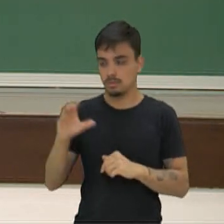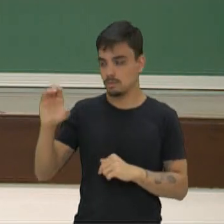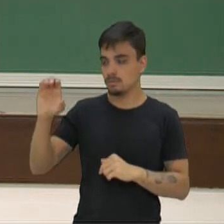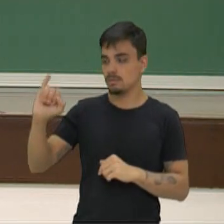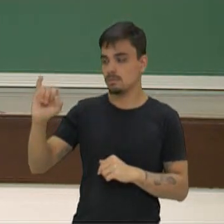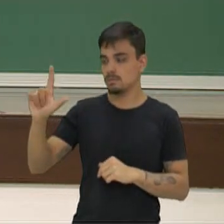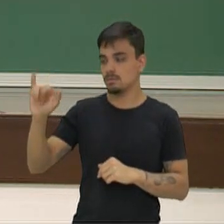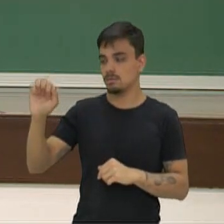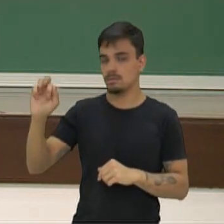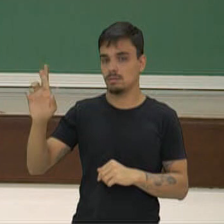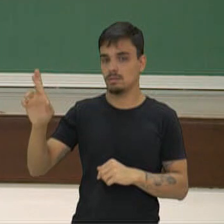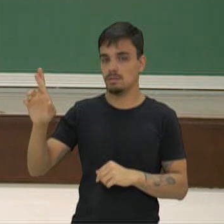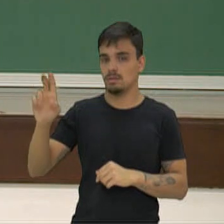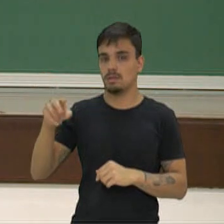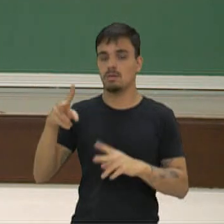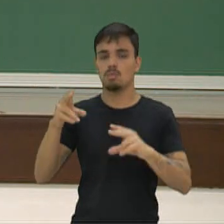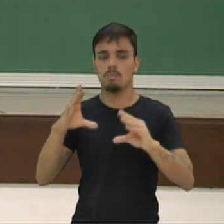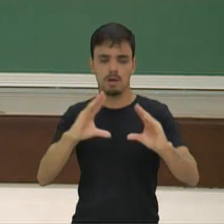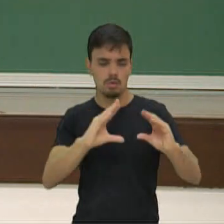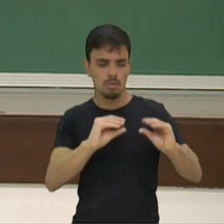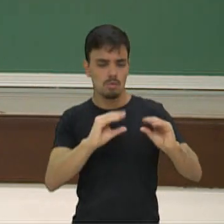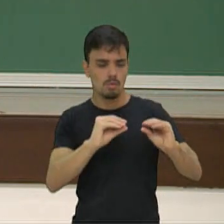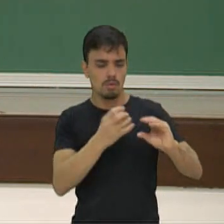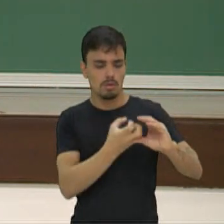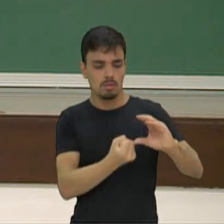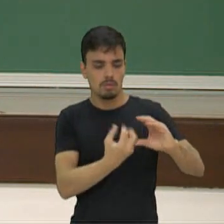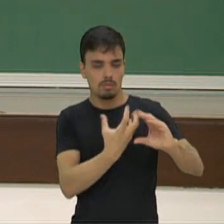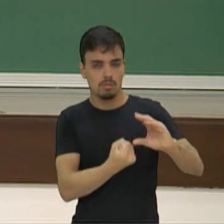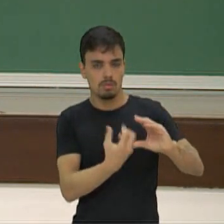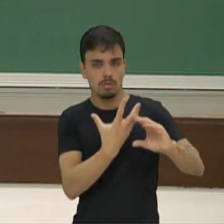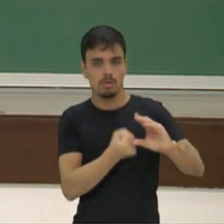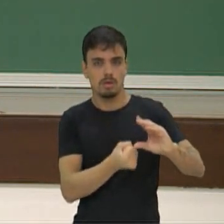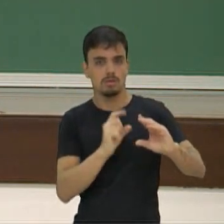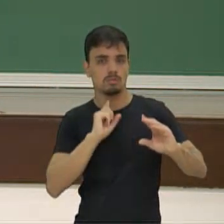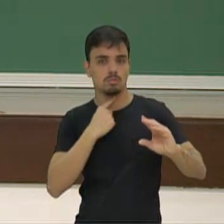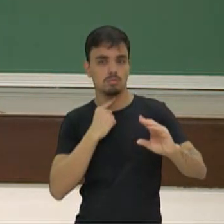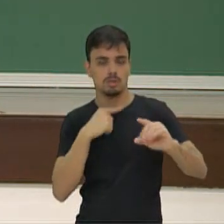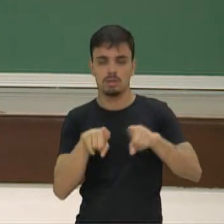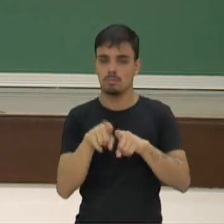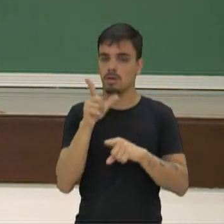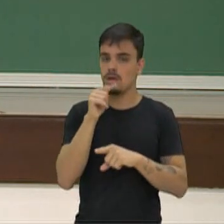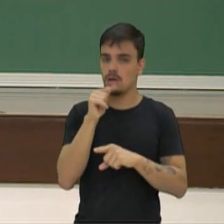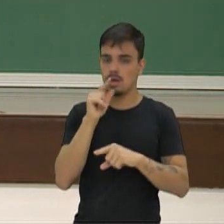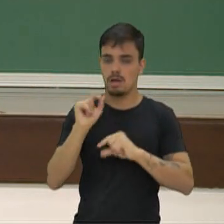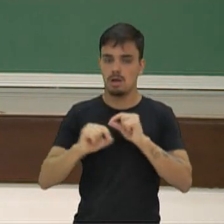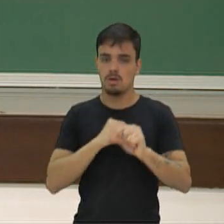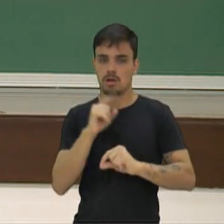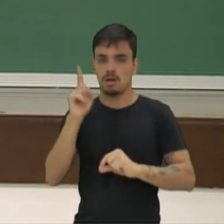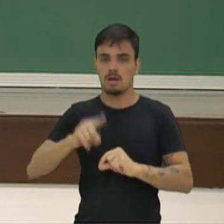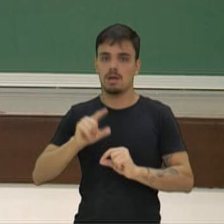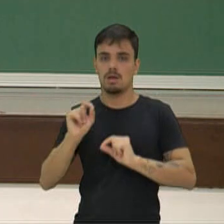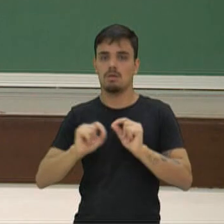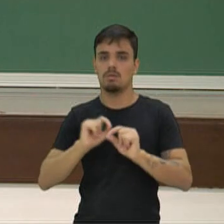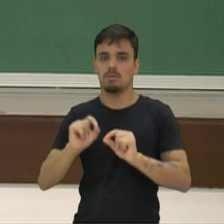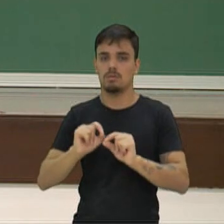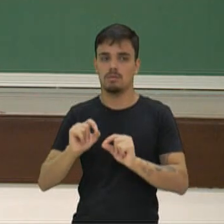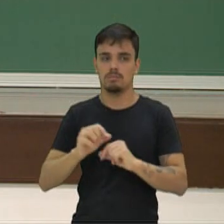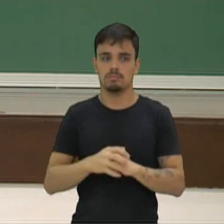esponja para segurar não só umidade, mas resíduos, acontece uma coisa chamada